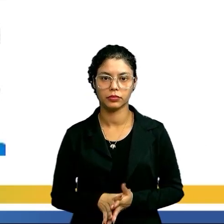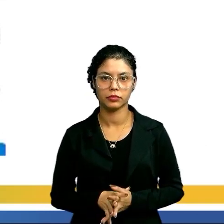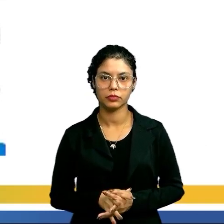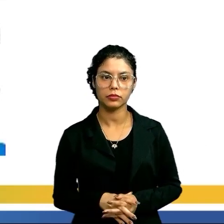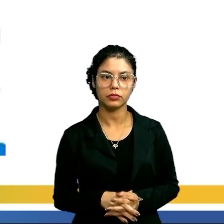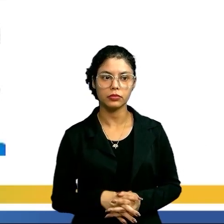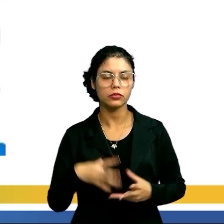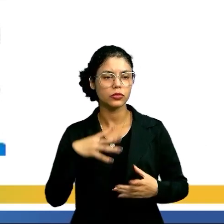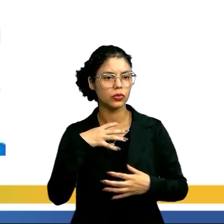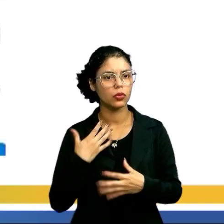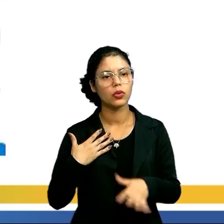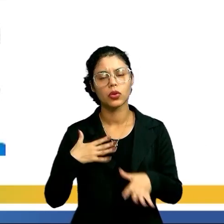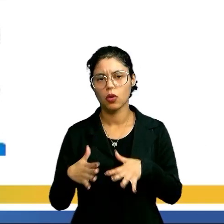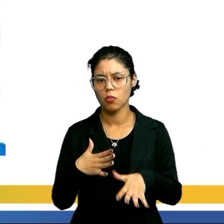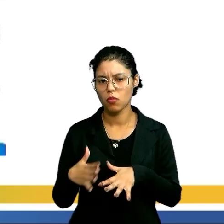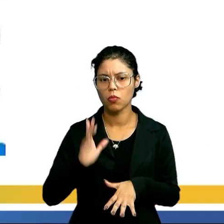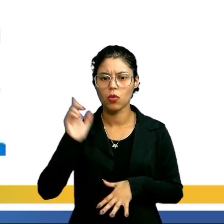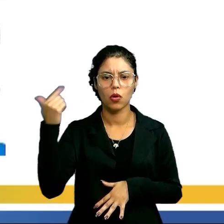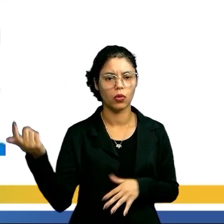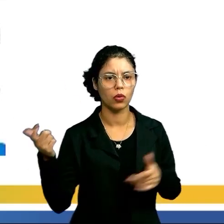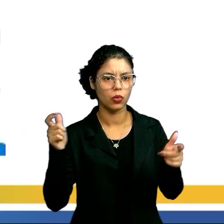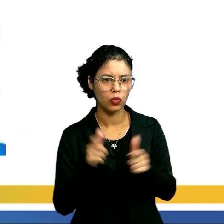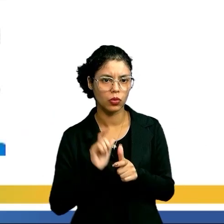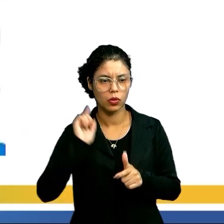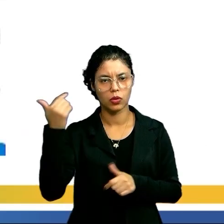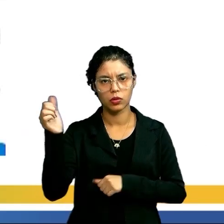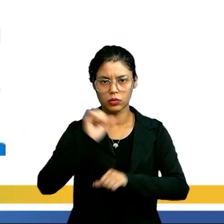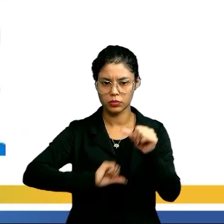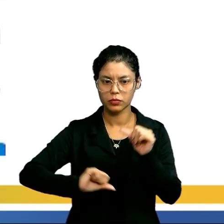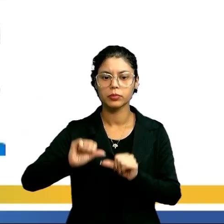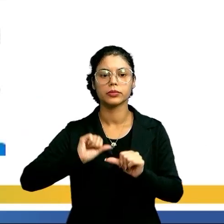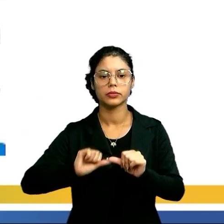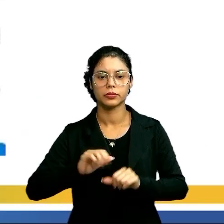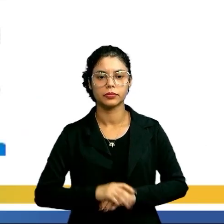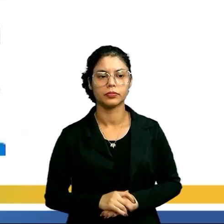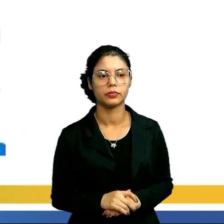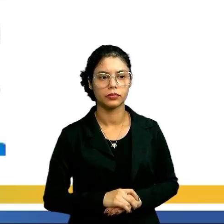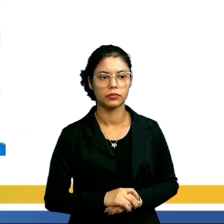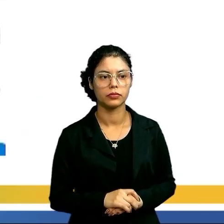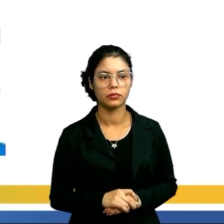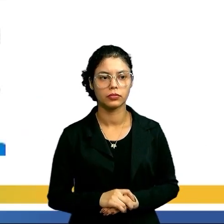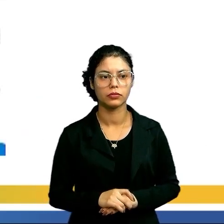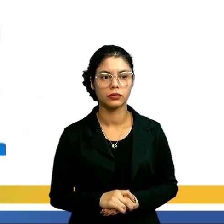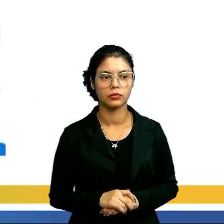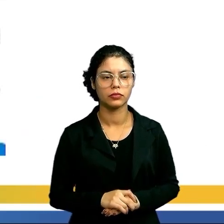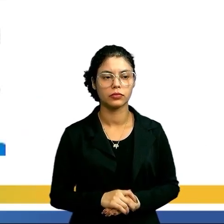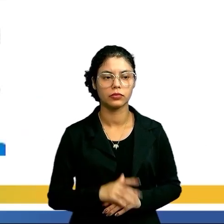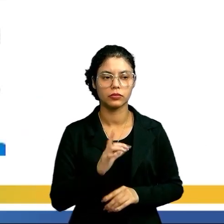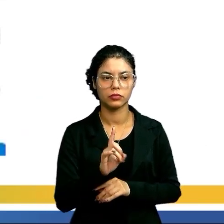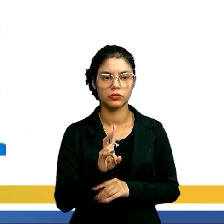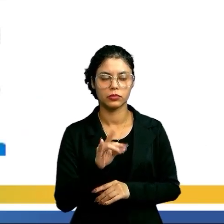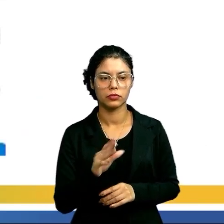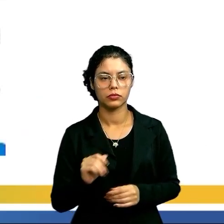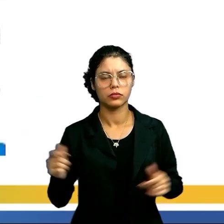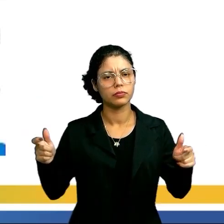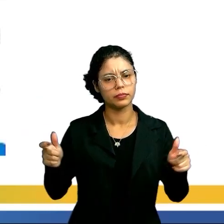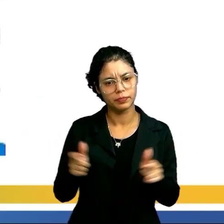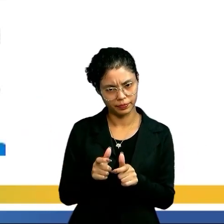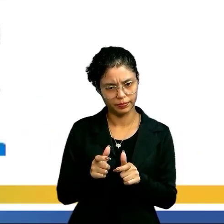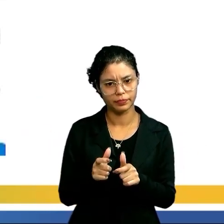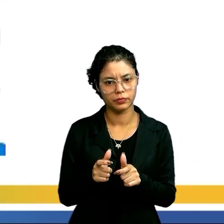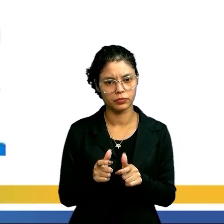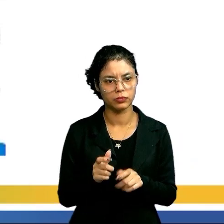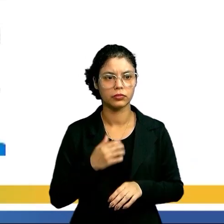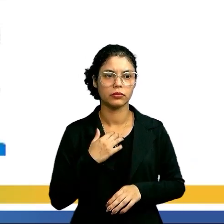que move a minoria e o impulso para a transformação é o devir minoritário, o